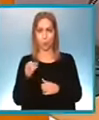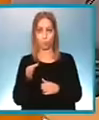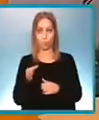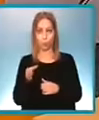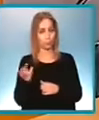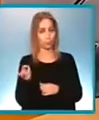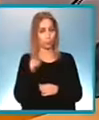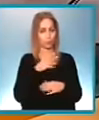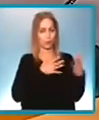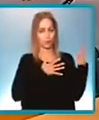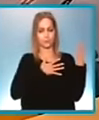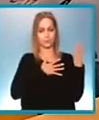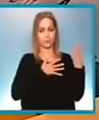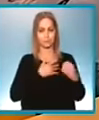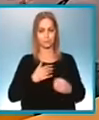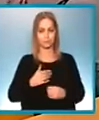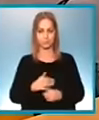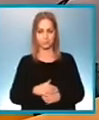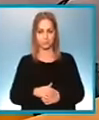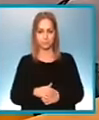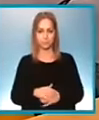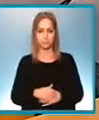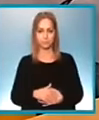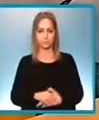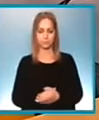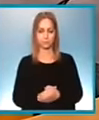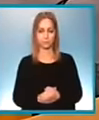mais... Ao fado.